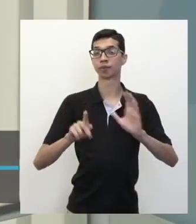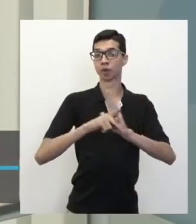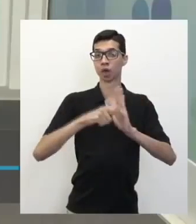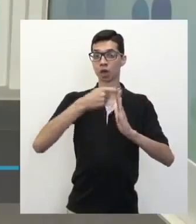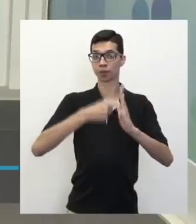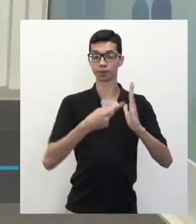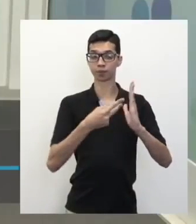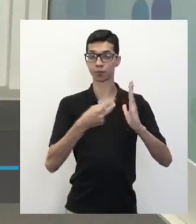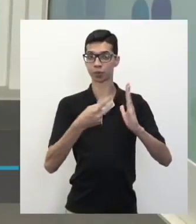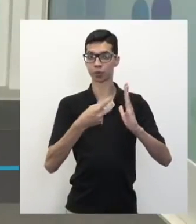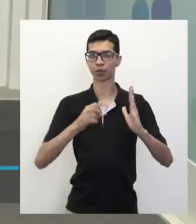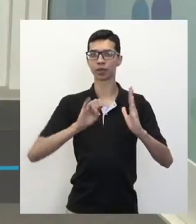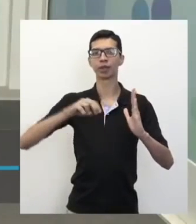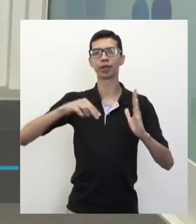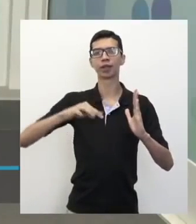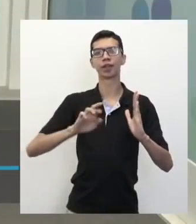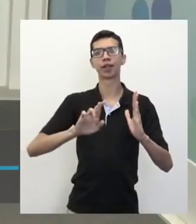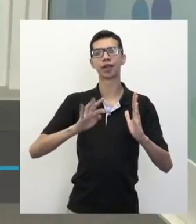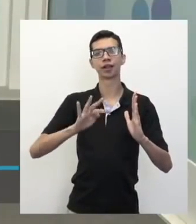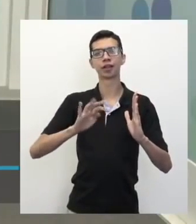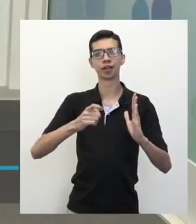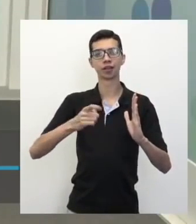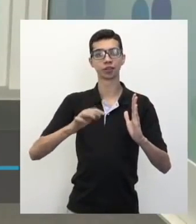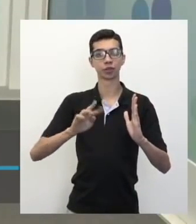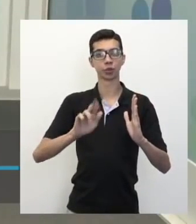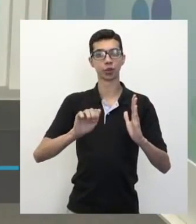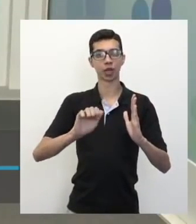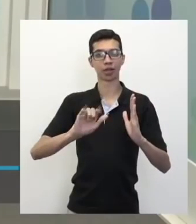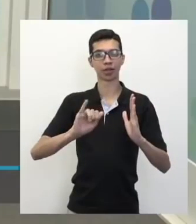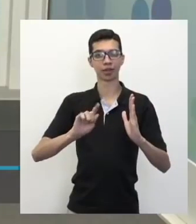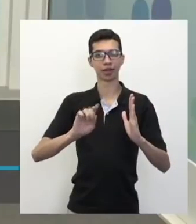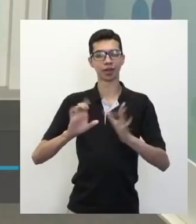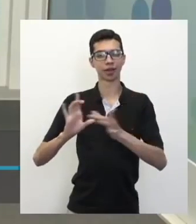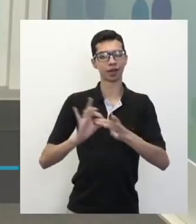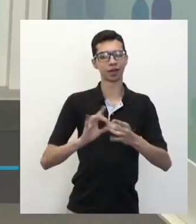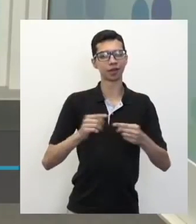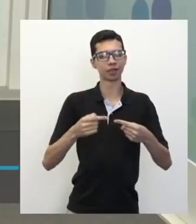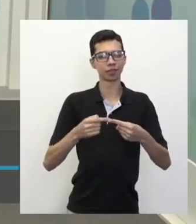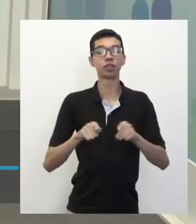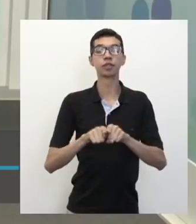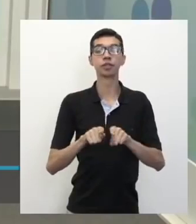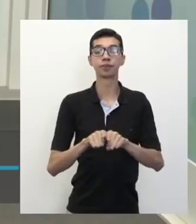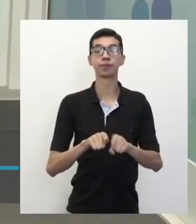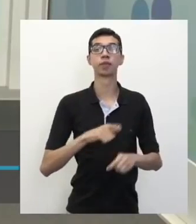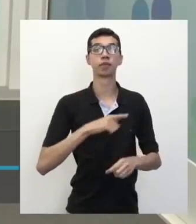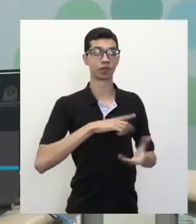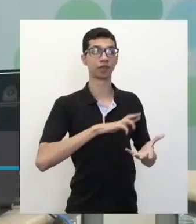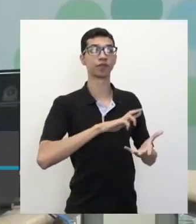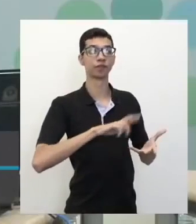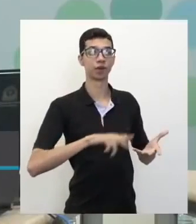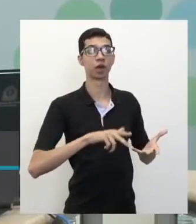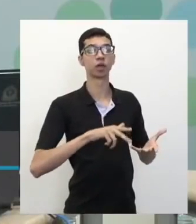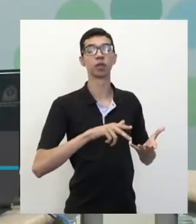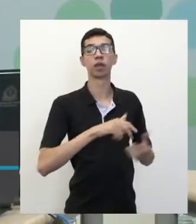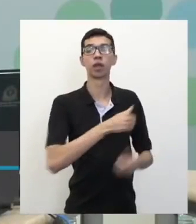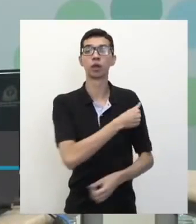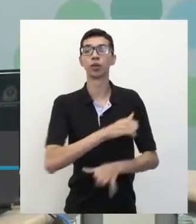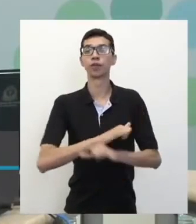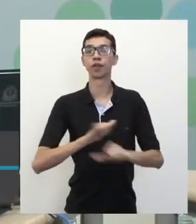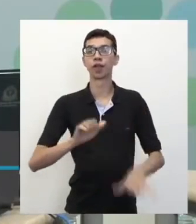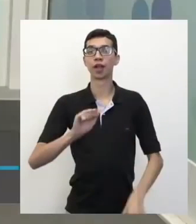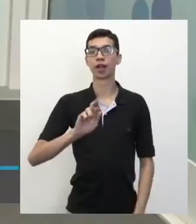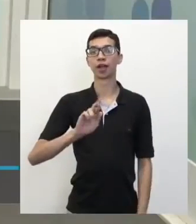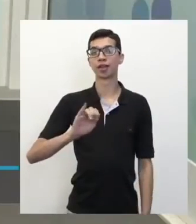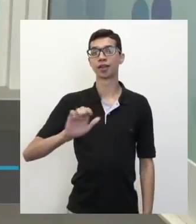que colocou, né? Que é E uma... perceberam também, vários alunos falaram que tem a Ariel, que é do filme da Disney aqui, eles perceberam.